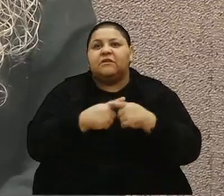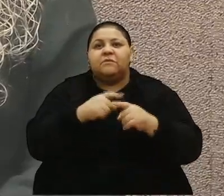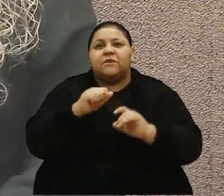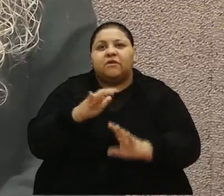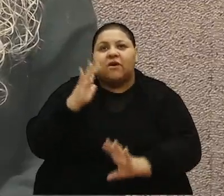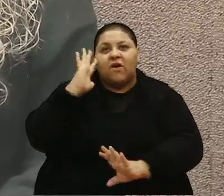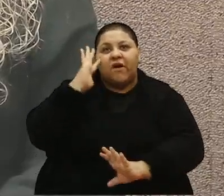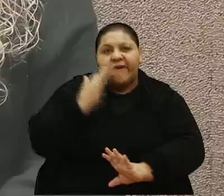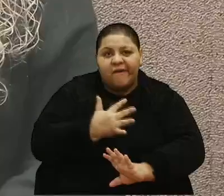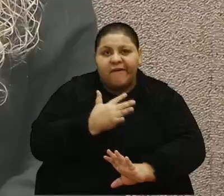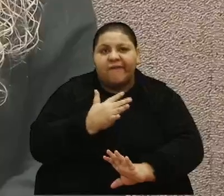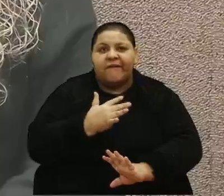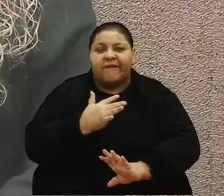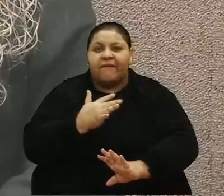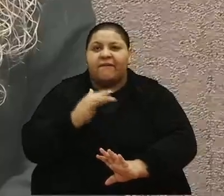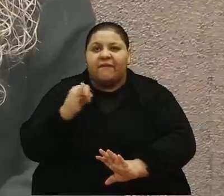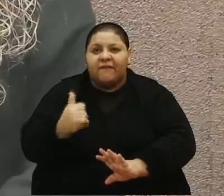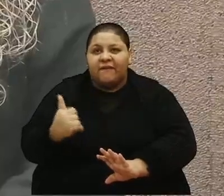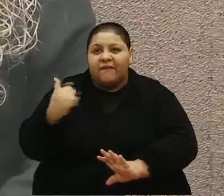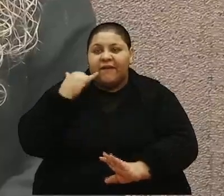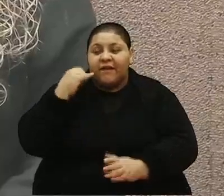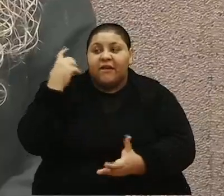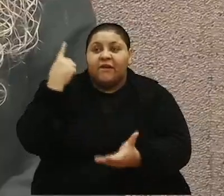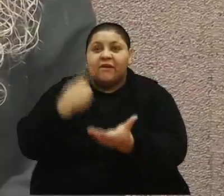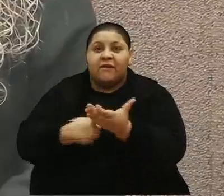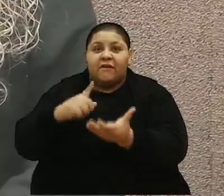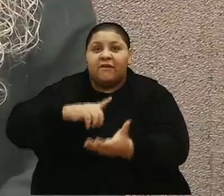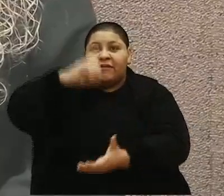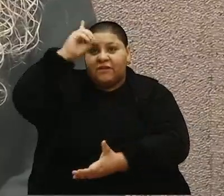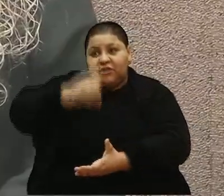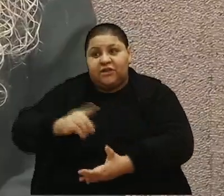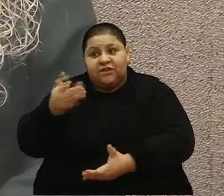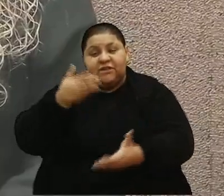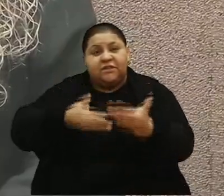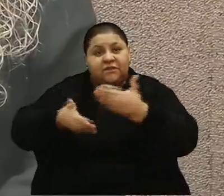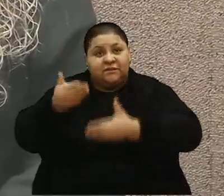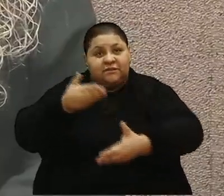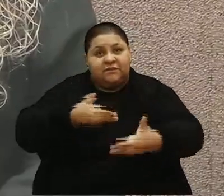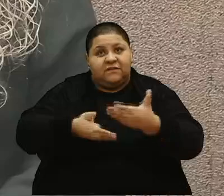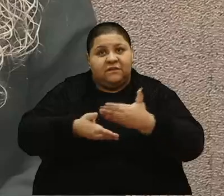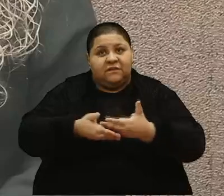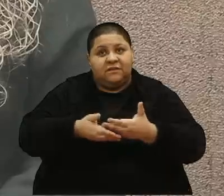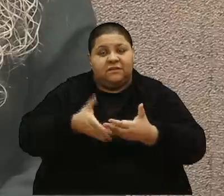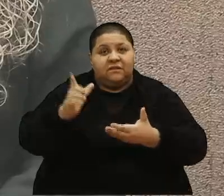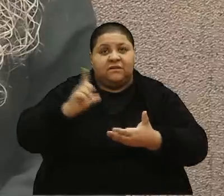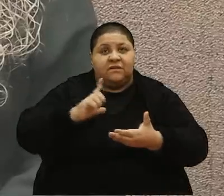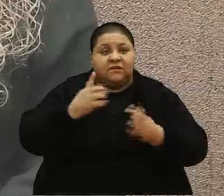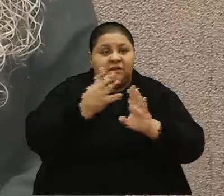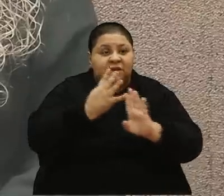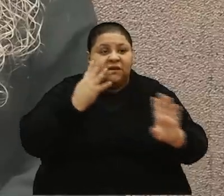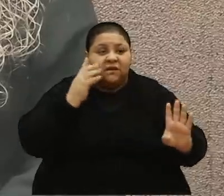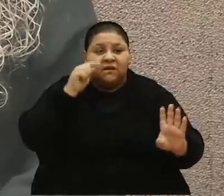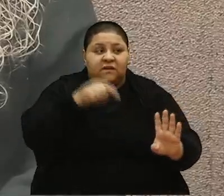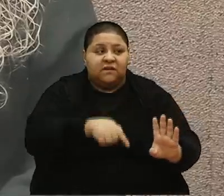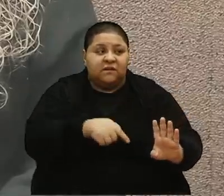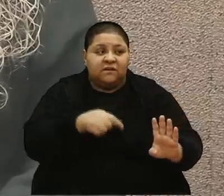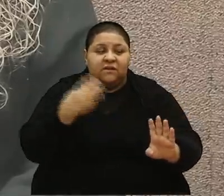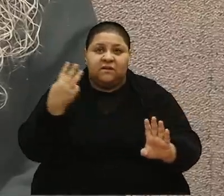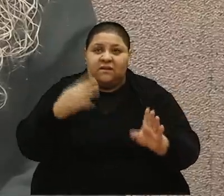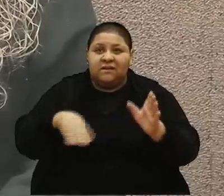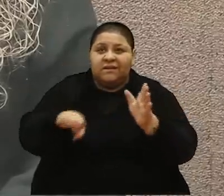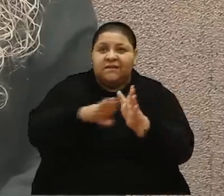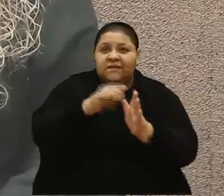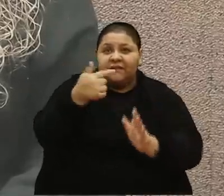acontece? Aqueles que ligam e marcam têm direito de ser atendido. Aqueles que ficam na fila lá das 3 até as